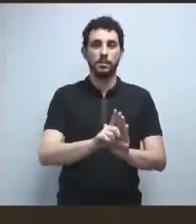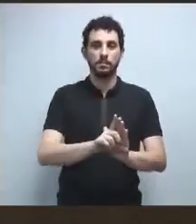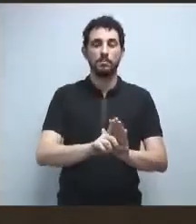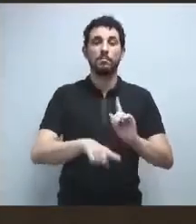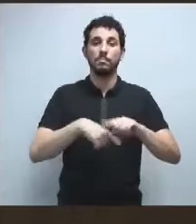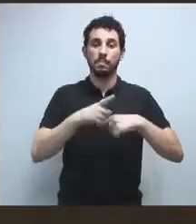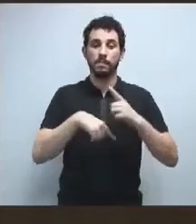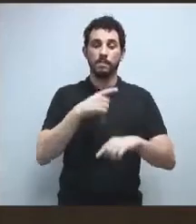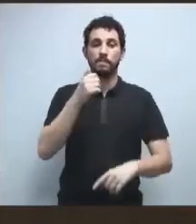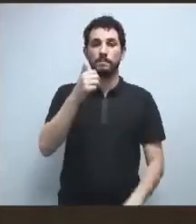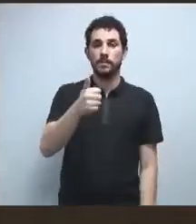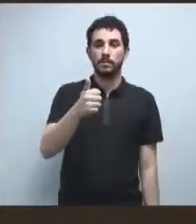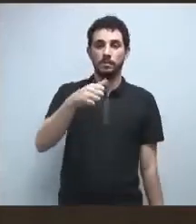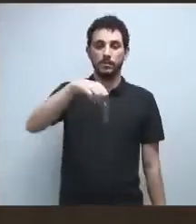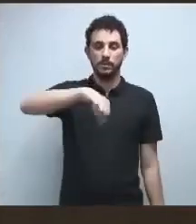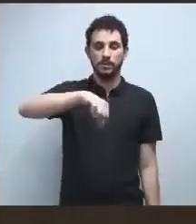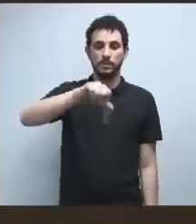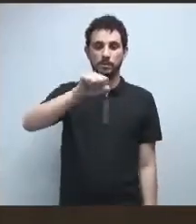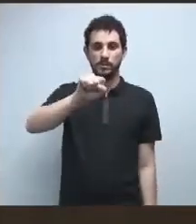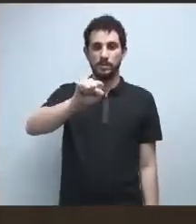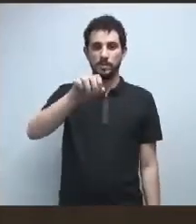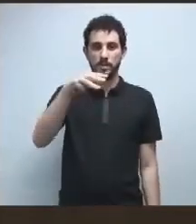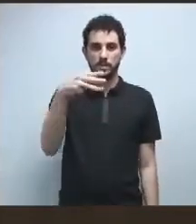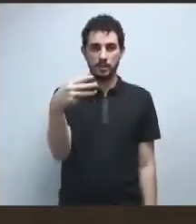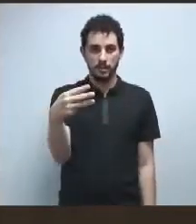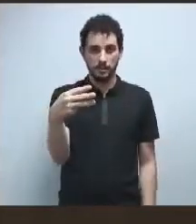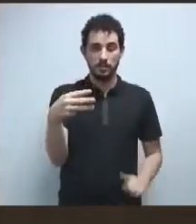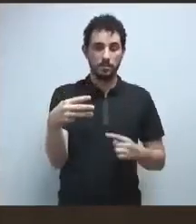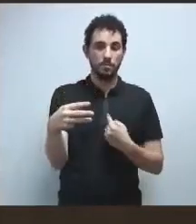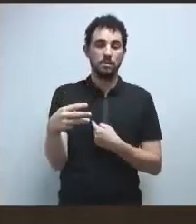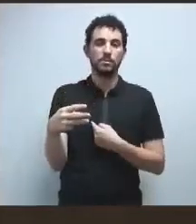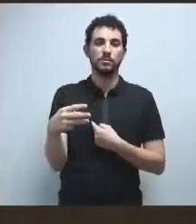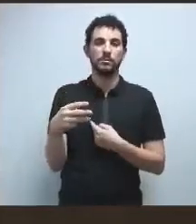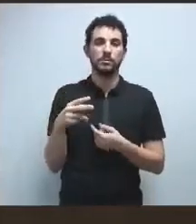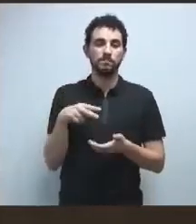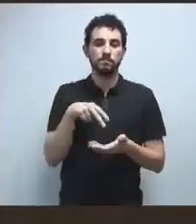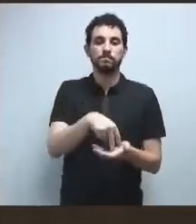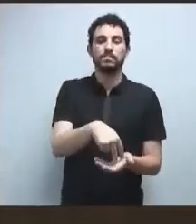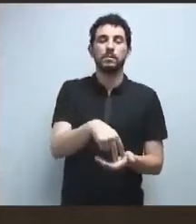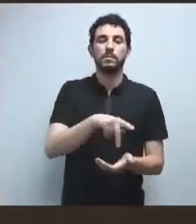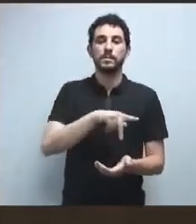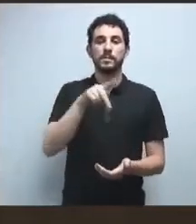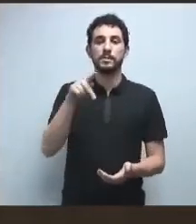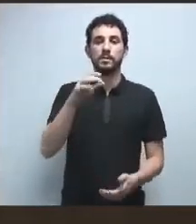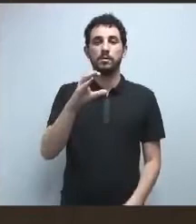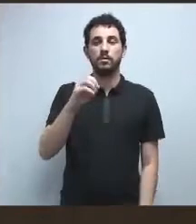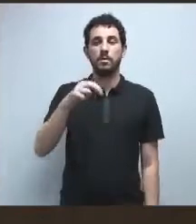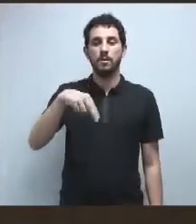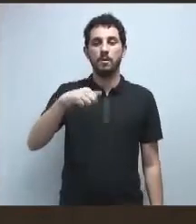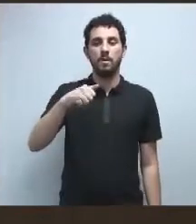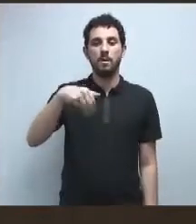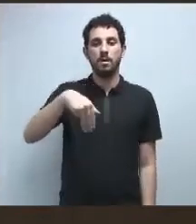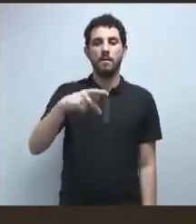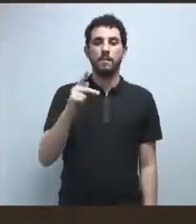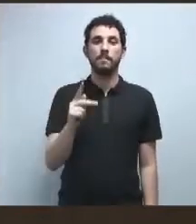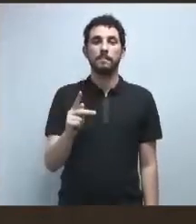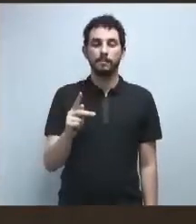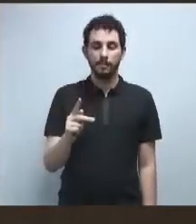1983 nós assumimos a presidência da conep e